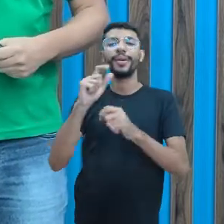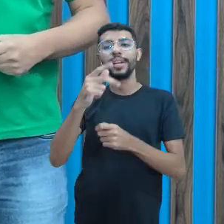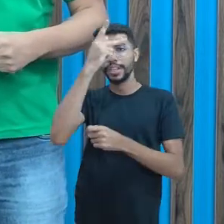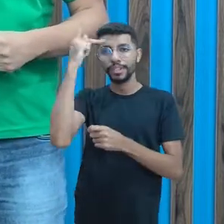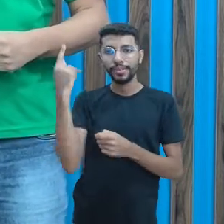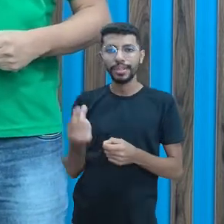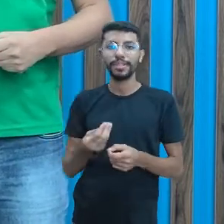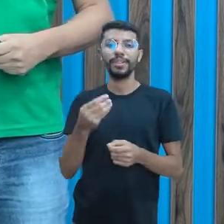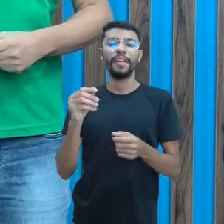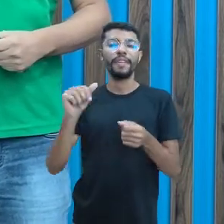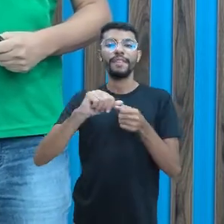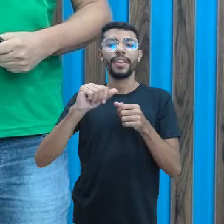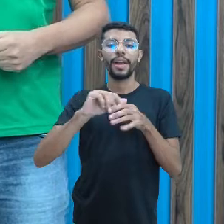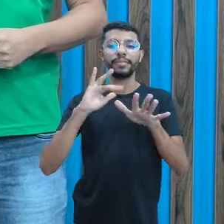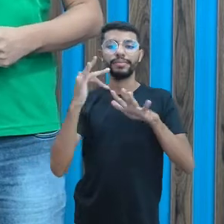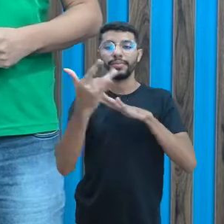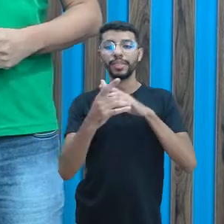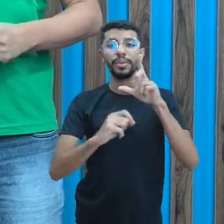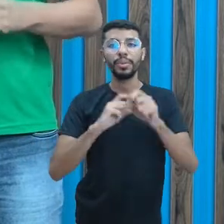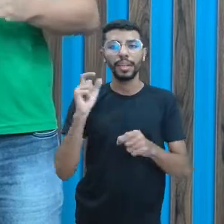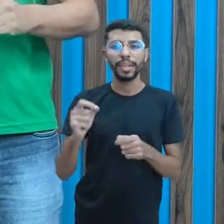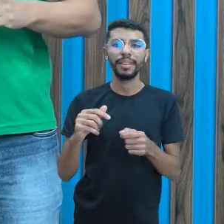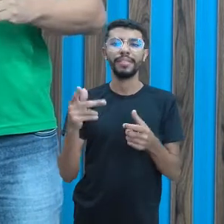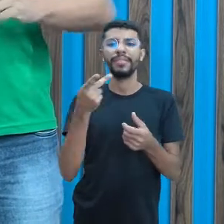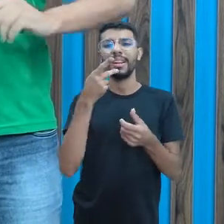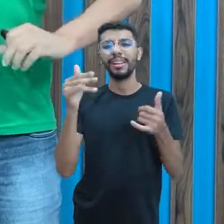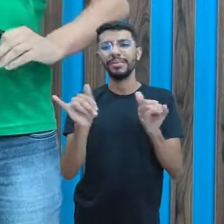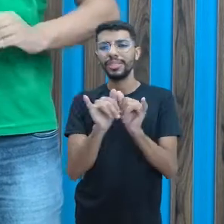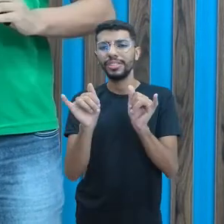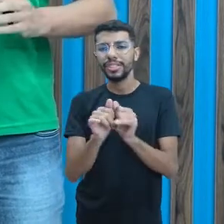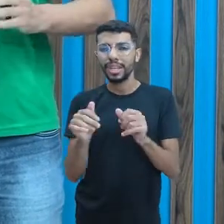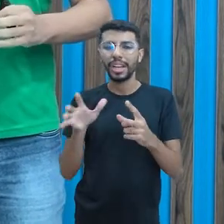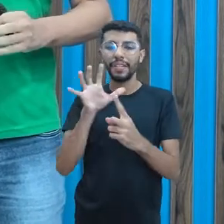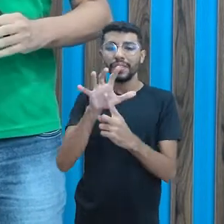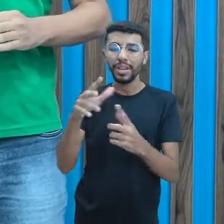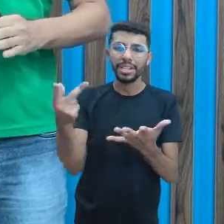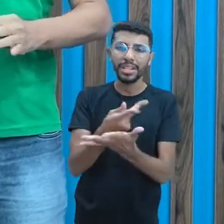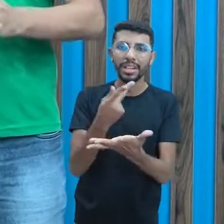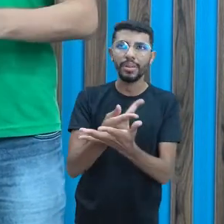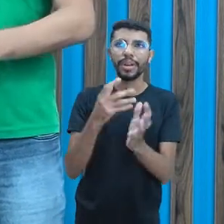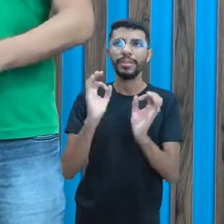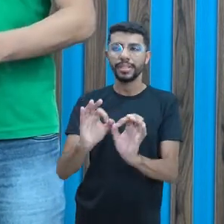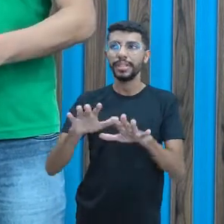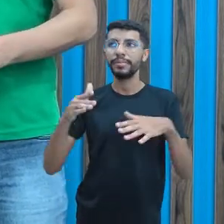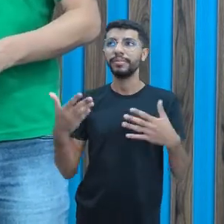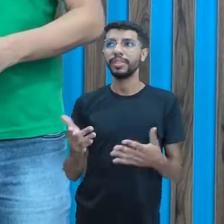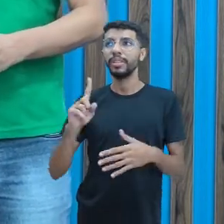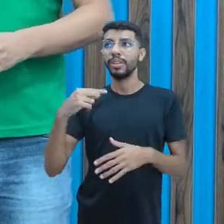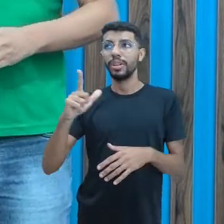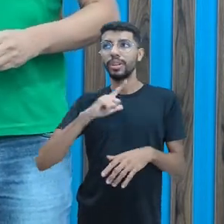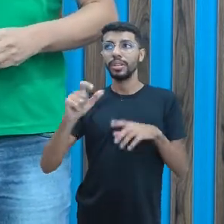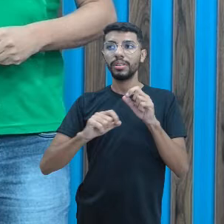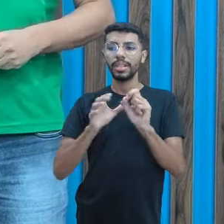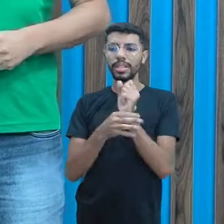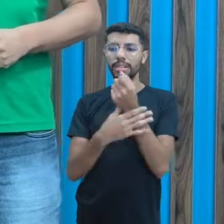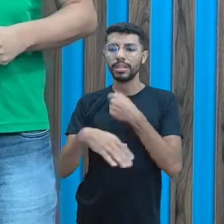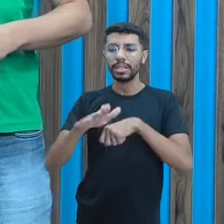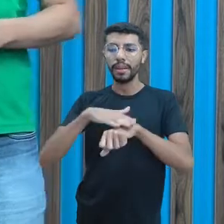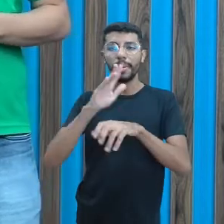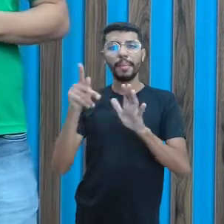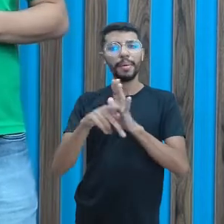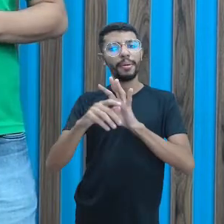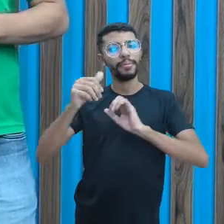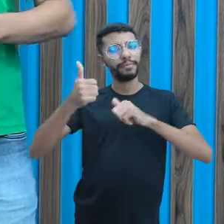falando besteira, nos induzindo ao erro. Então é estudando que a gente vai ter mais segurança para avaliar a nossa história. E claro, como a